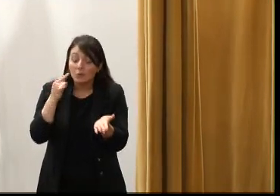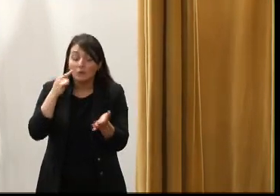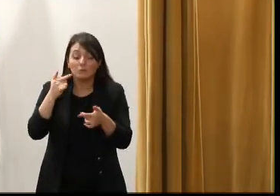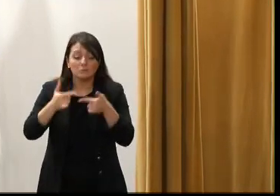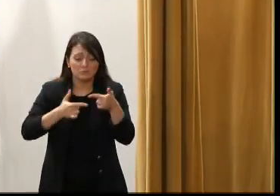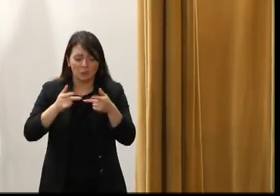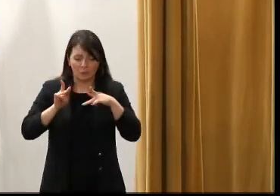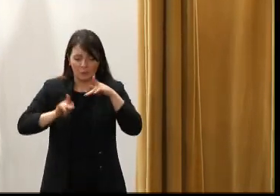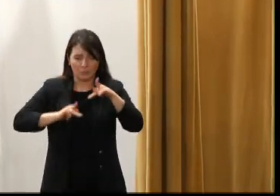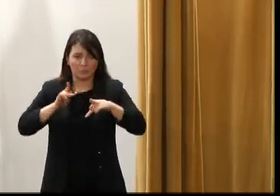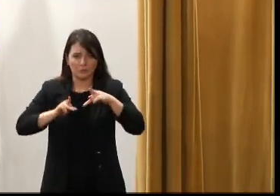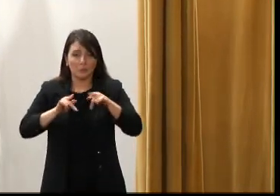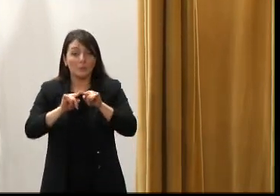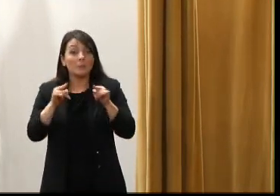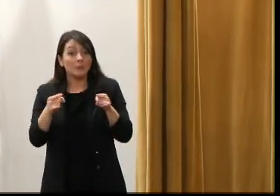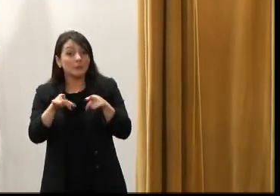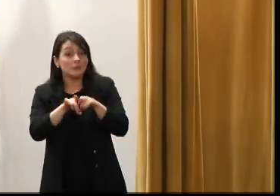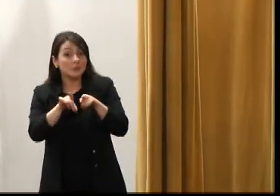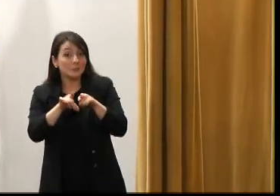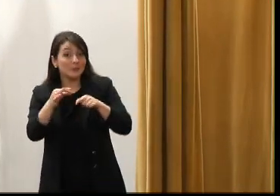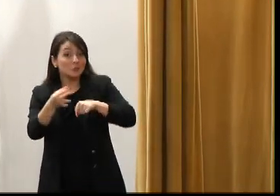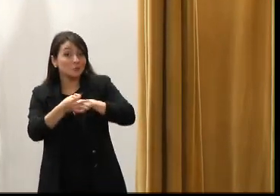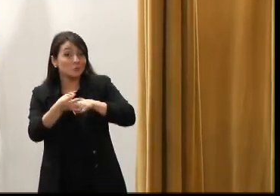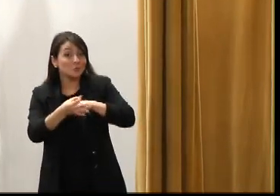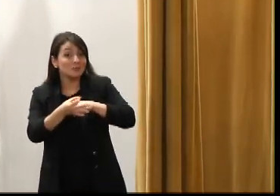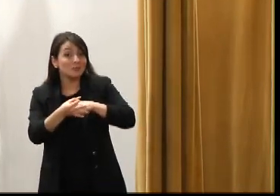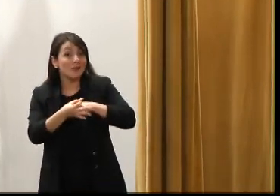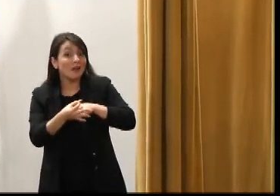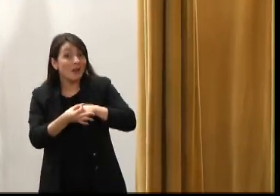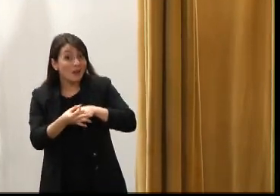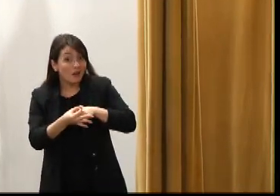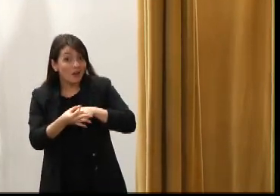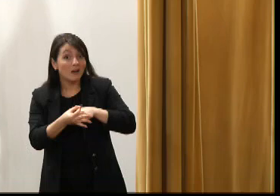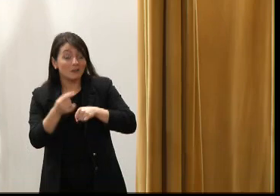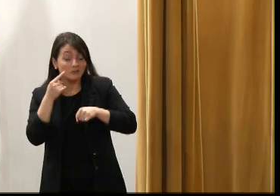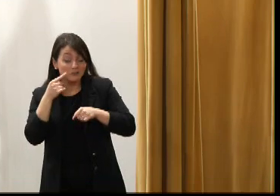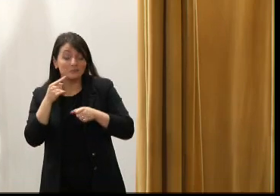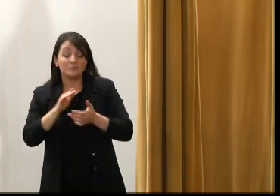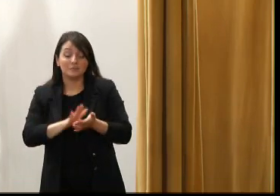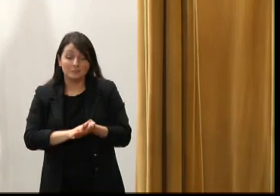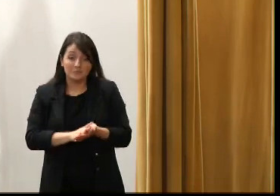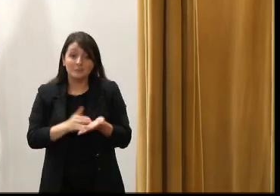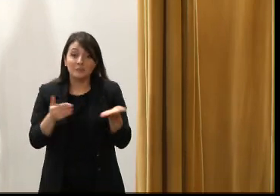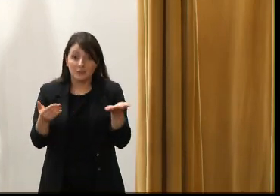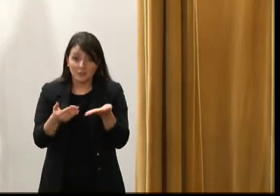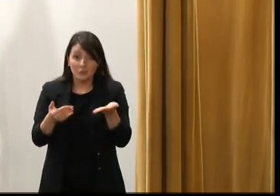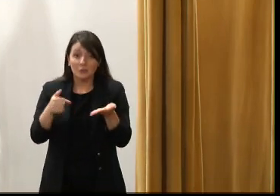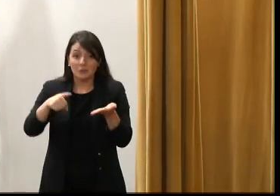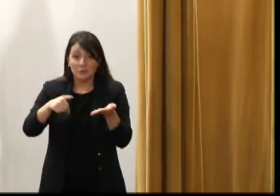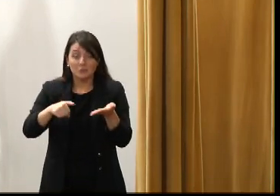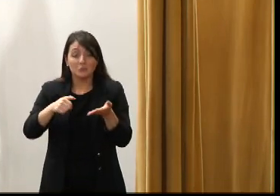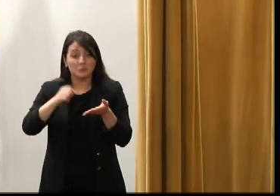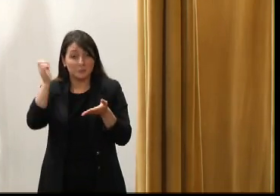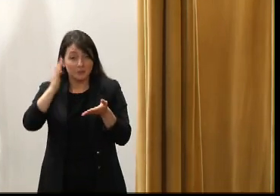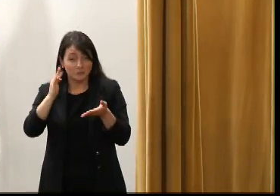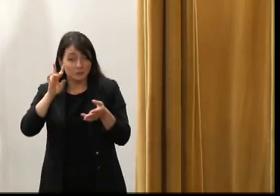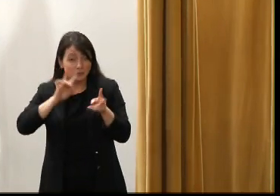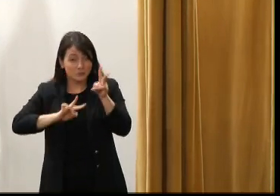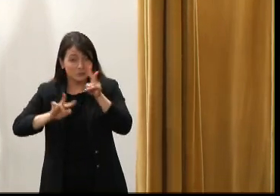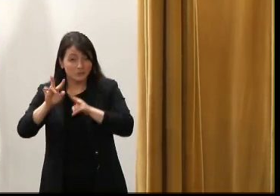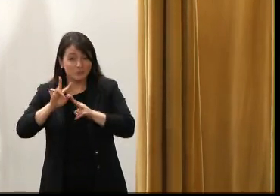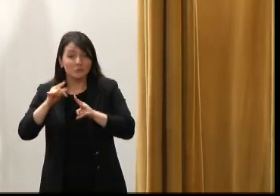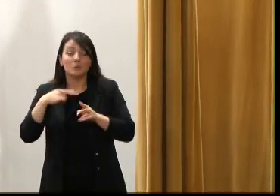da população, mas sob o ponto de vista judicial. A jurisprudência atual no nosso país mostra que